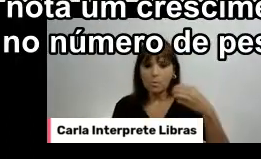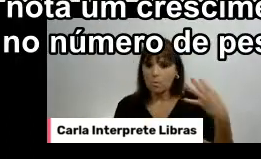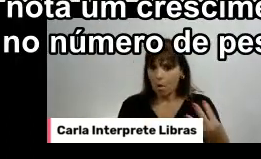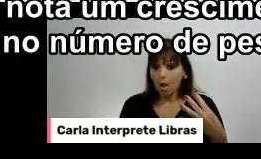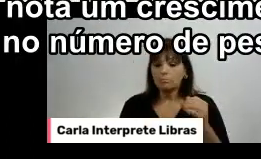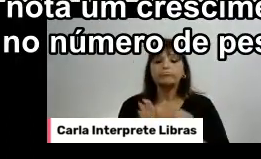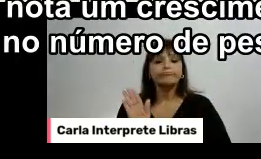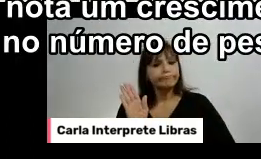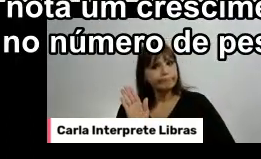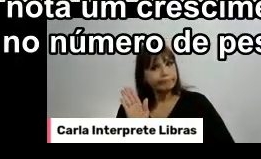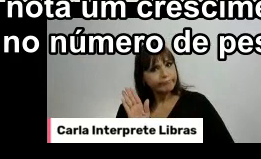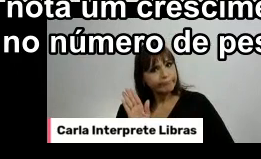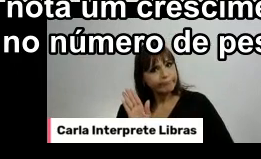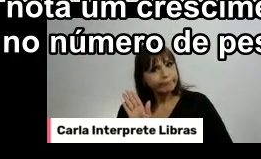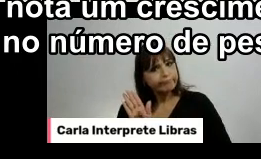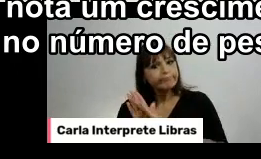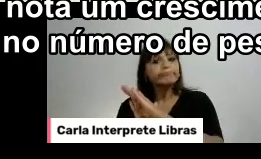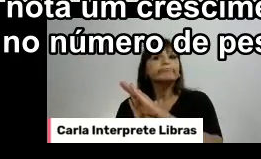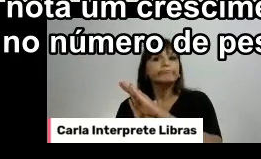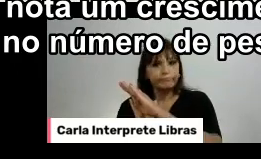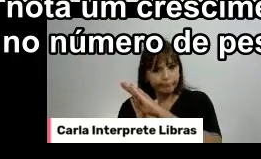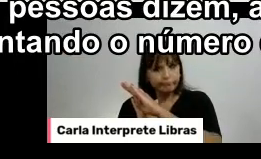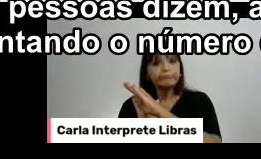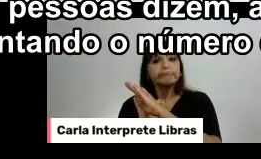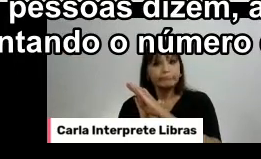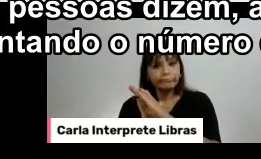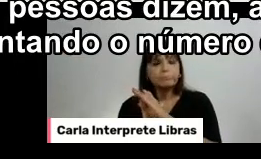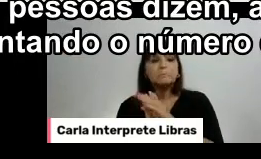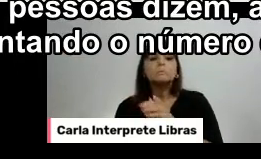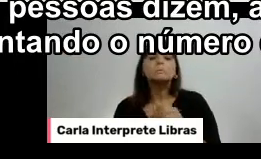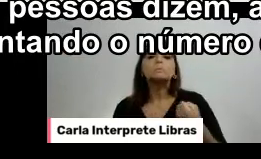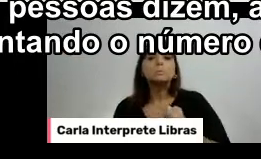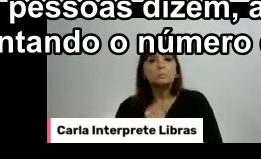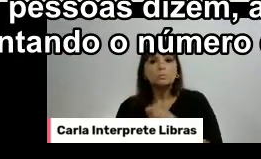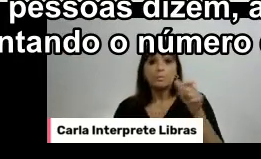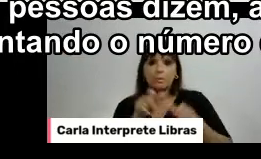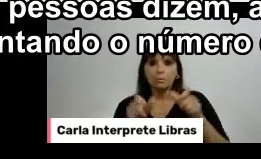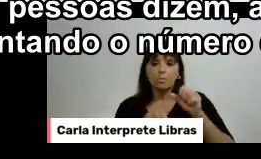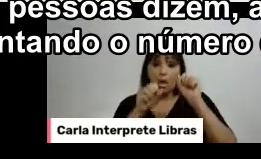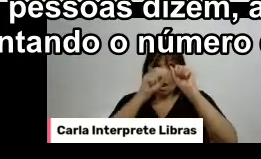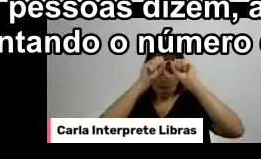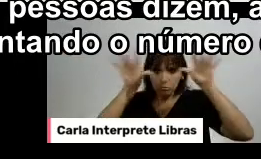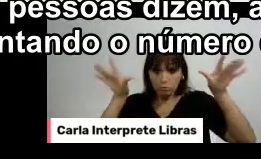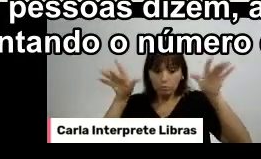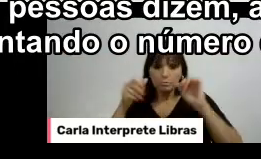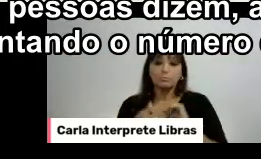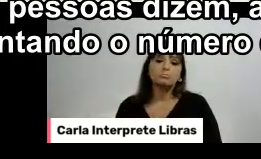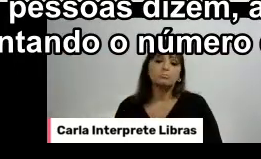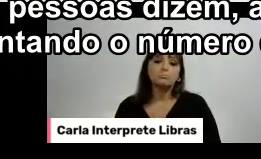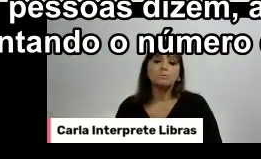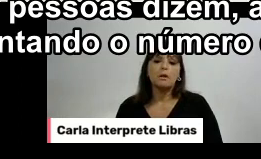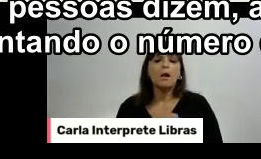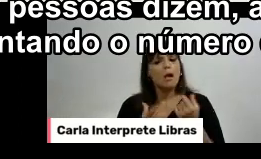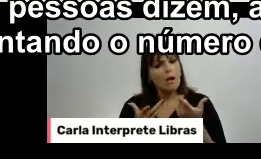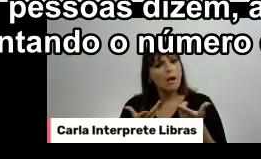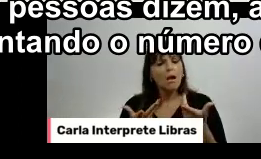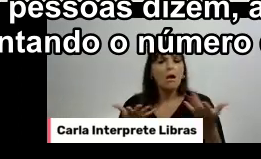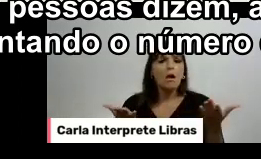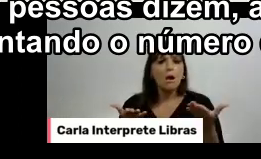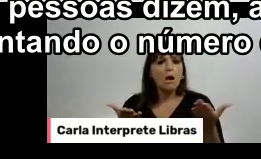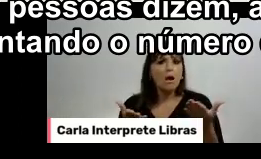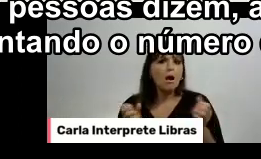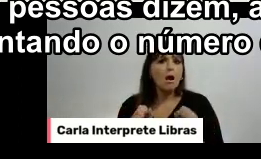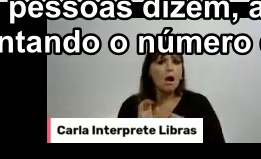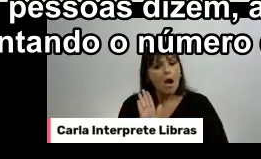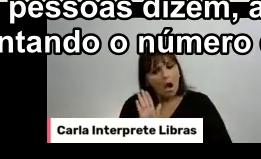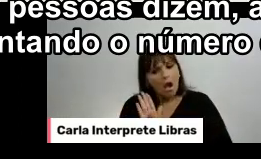constante, né, no número de pessoas com autismo. Muitas pessoas dizem, mas está cada vez mais aumentando, né, o número